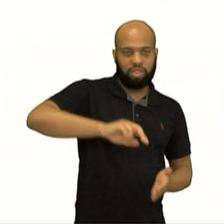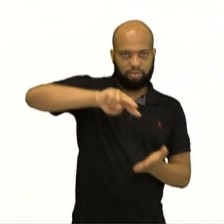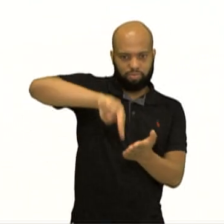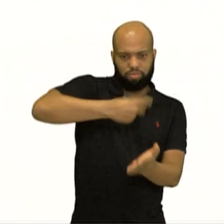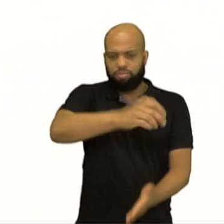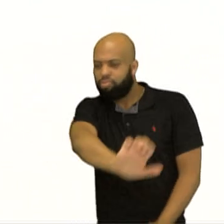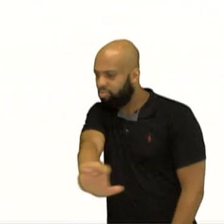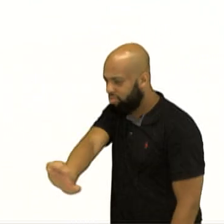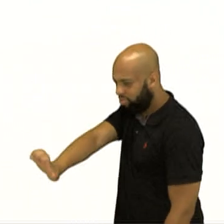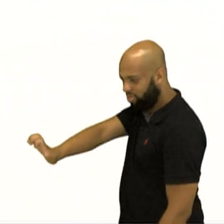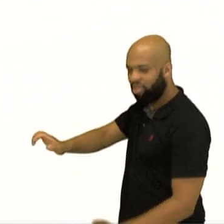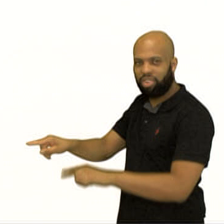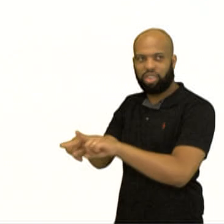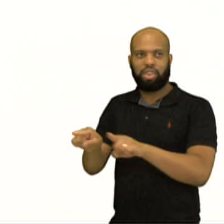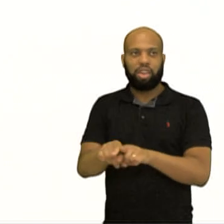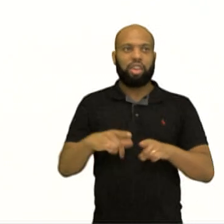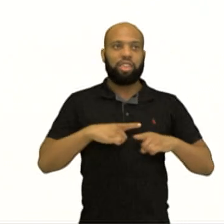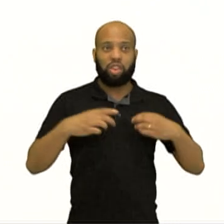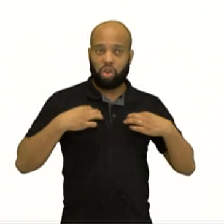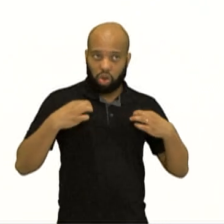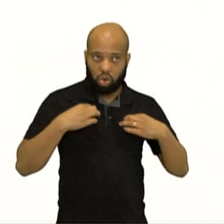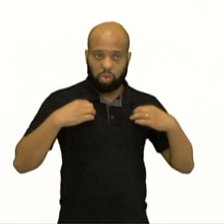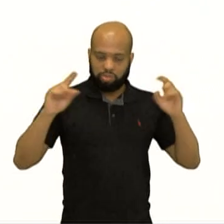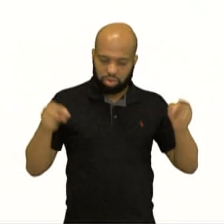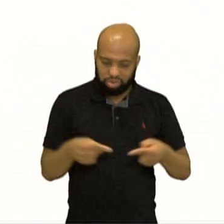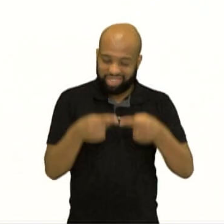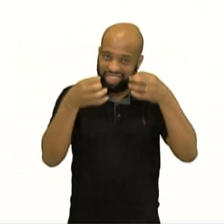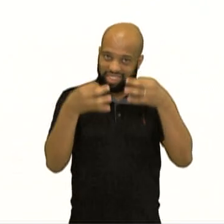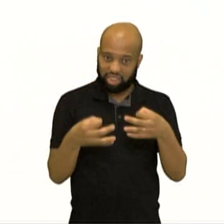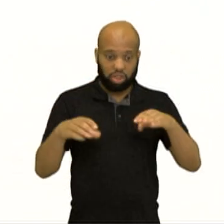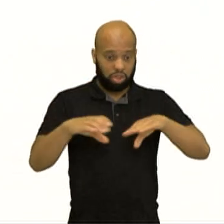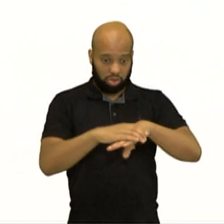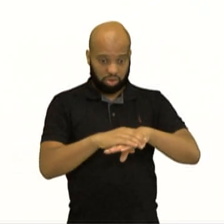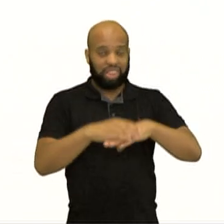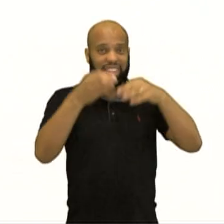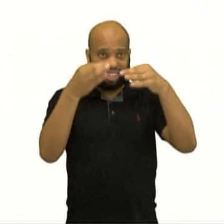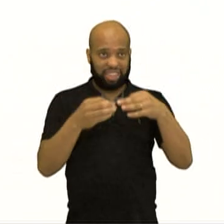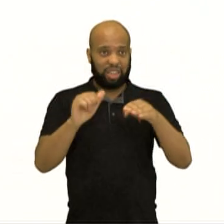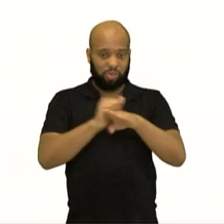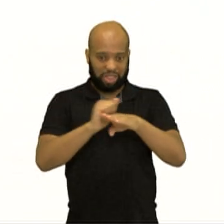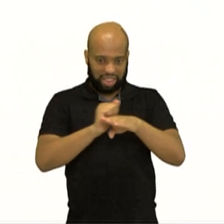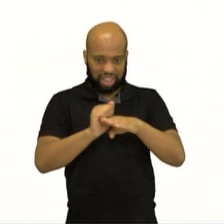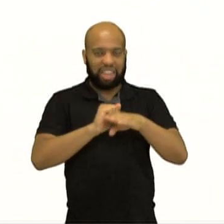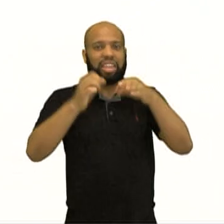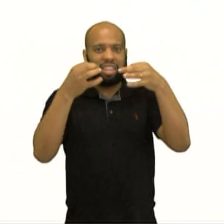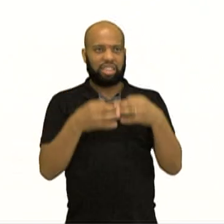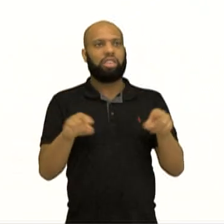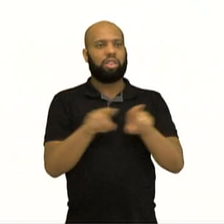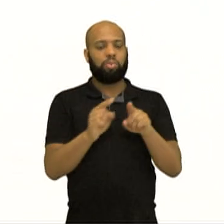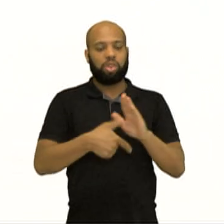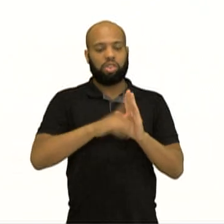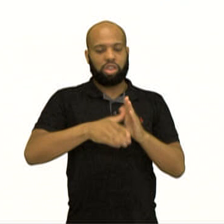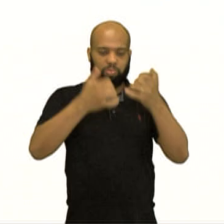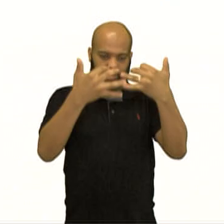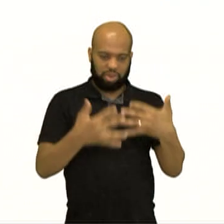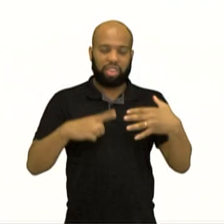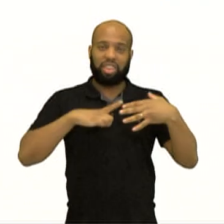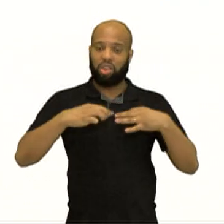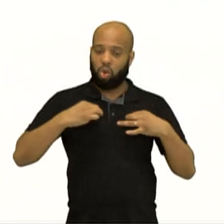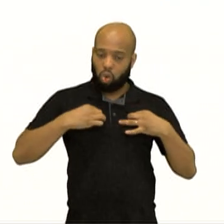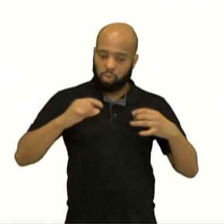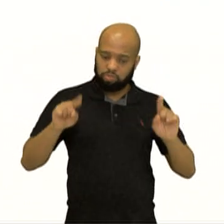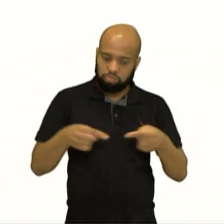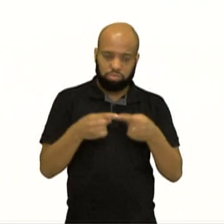dele. E a roupa e calçado adequados. Então você tem que estar, como a professora disse, né, na imagem anterior, você tem que estar com uma roupa ou